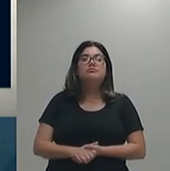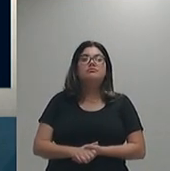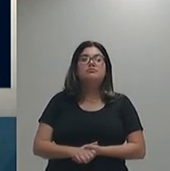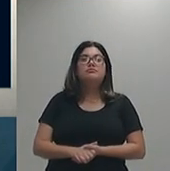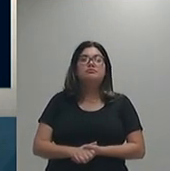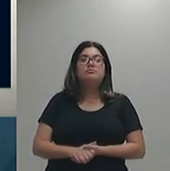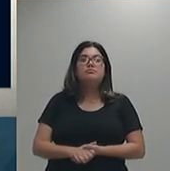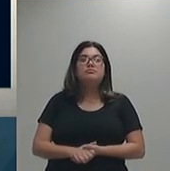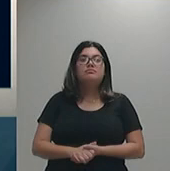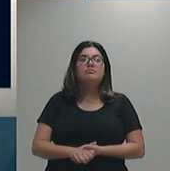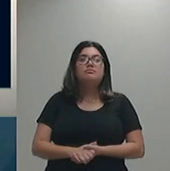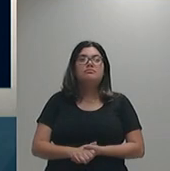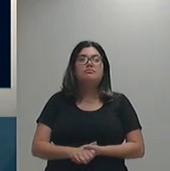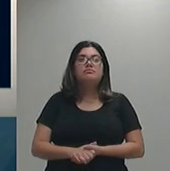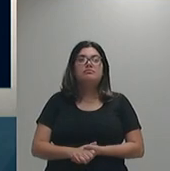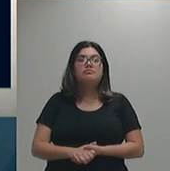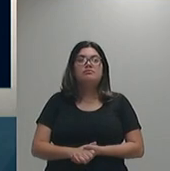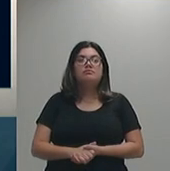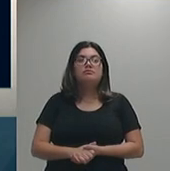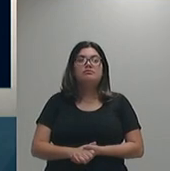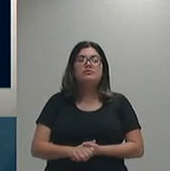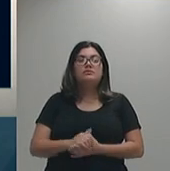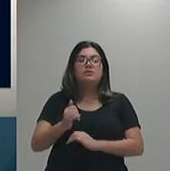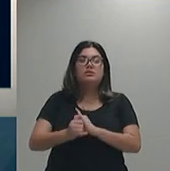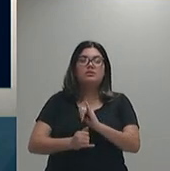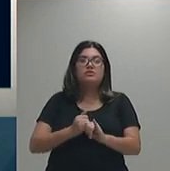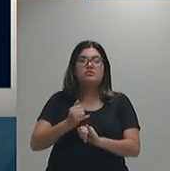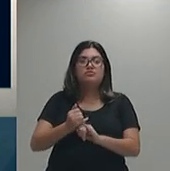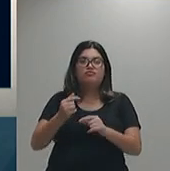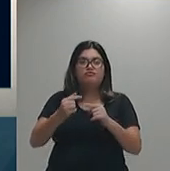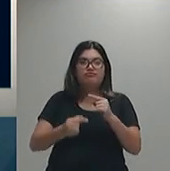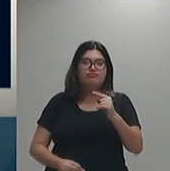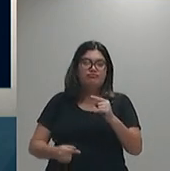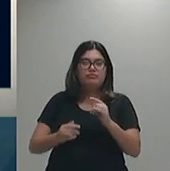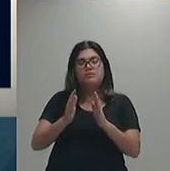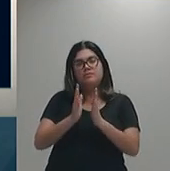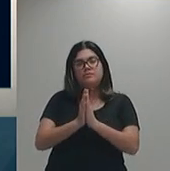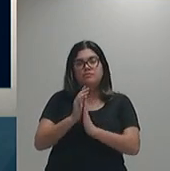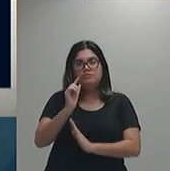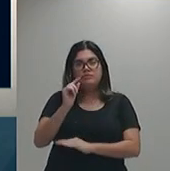e caiu na minha conexão um minuto só